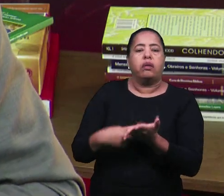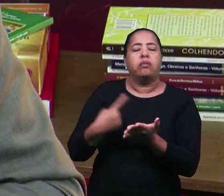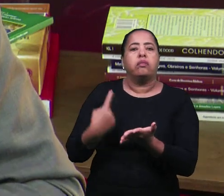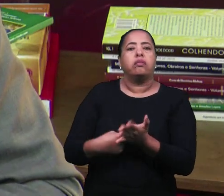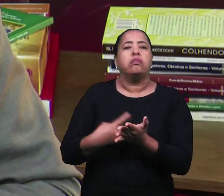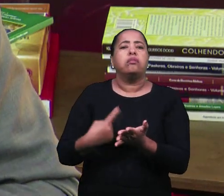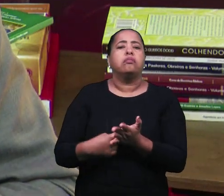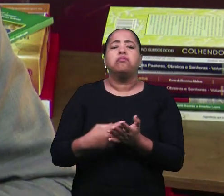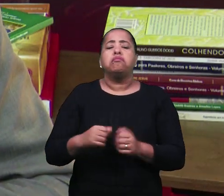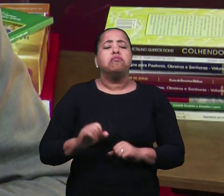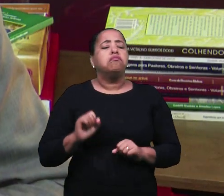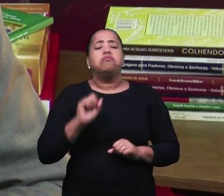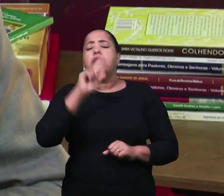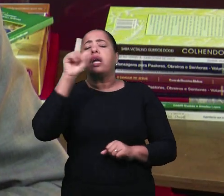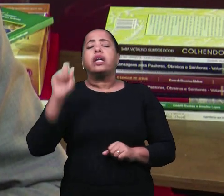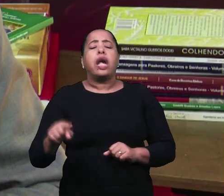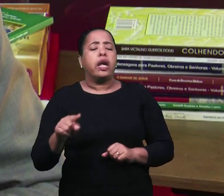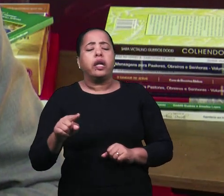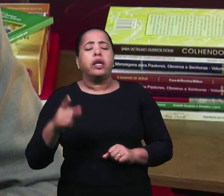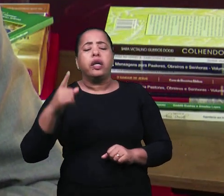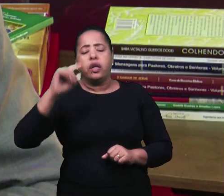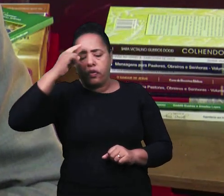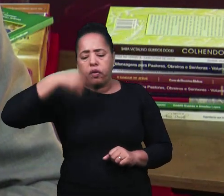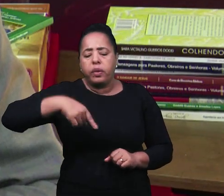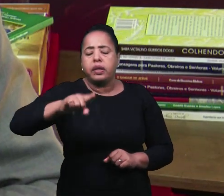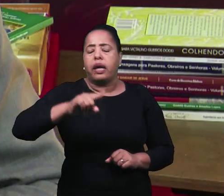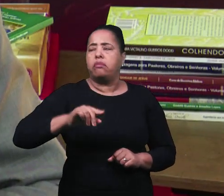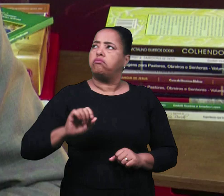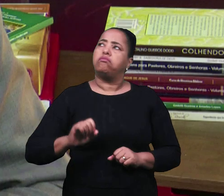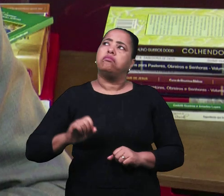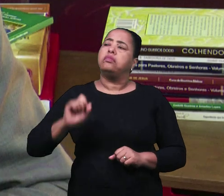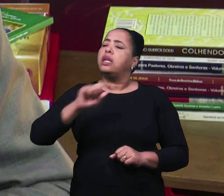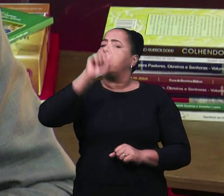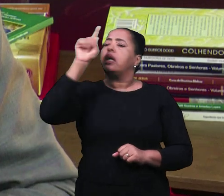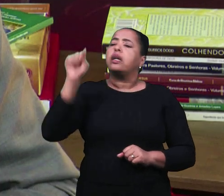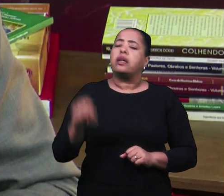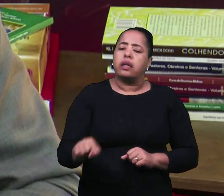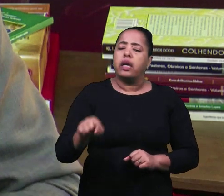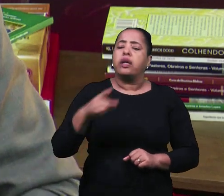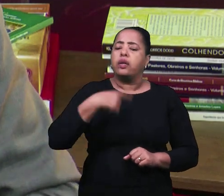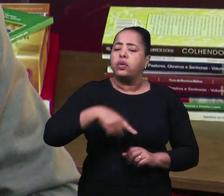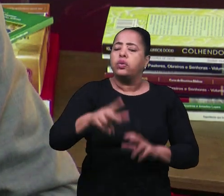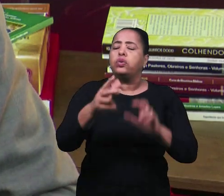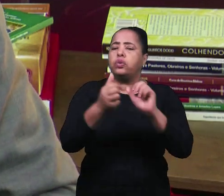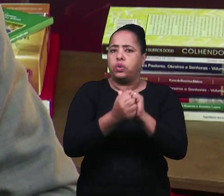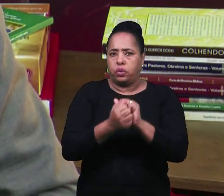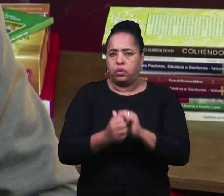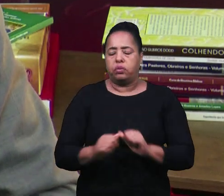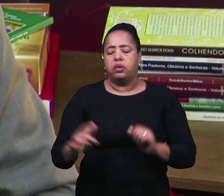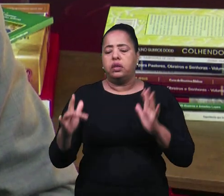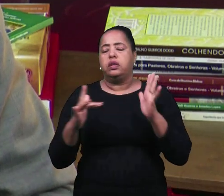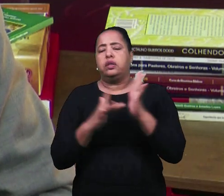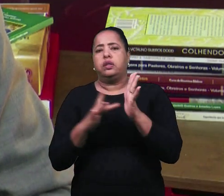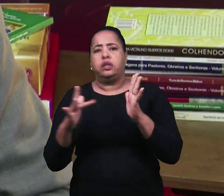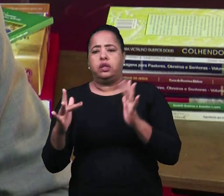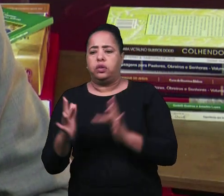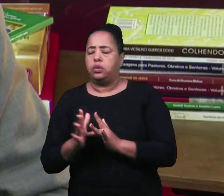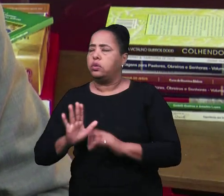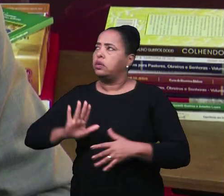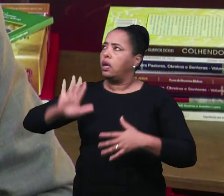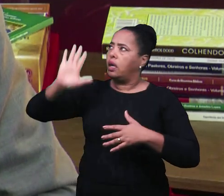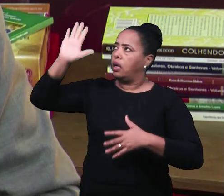A quem enviarei e quem há de ir por nós, né? Está lá no livro de Isaías essa profecia, e Jesus ele se propõe a